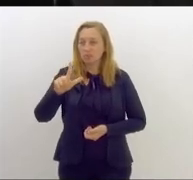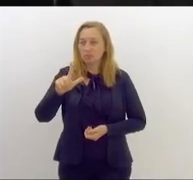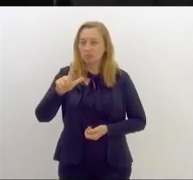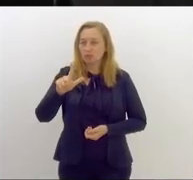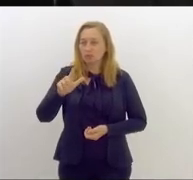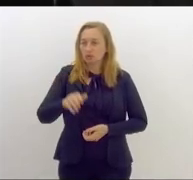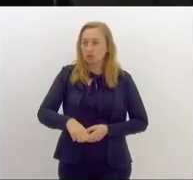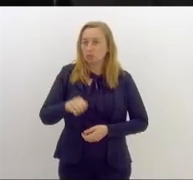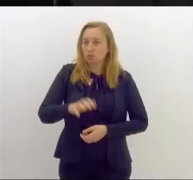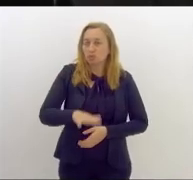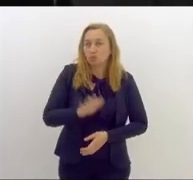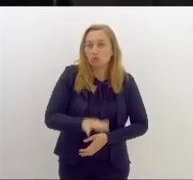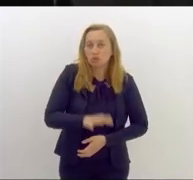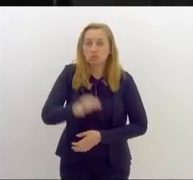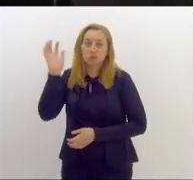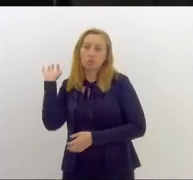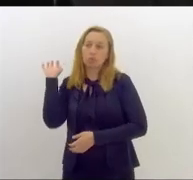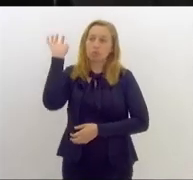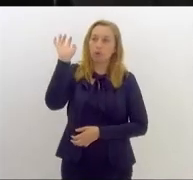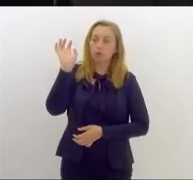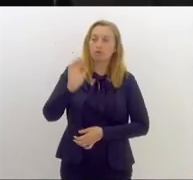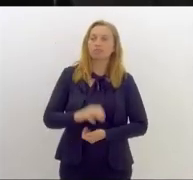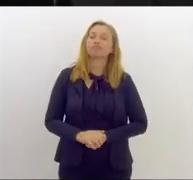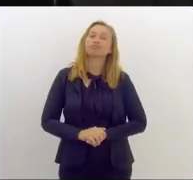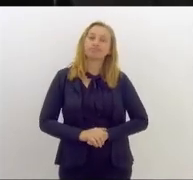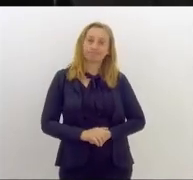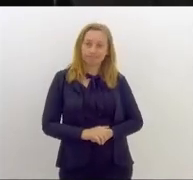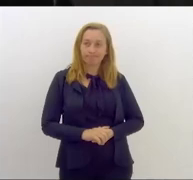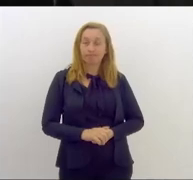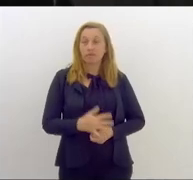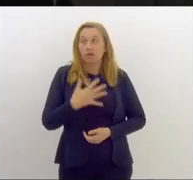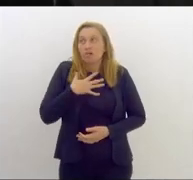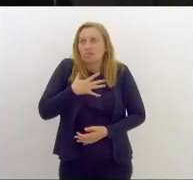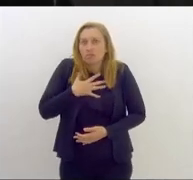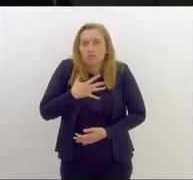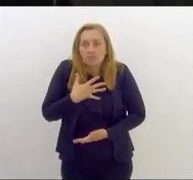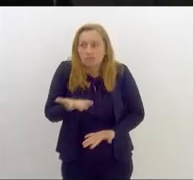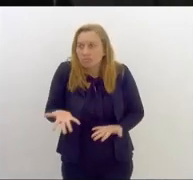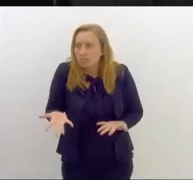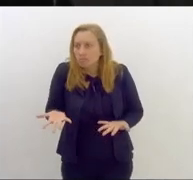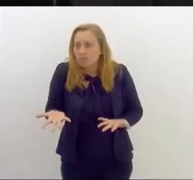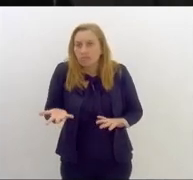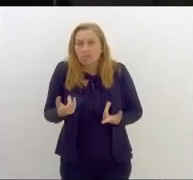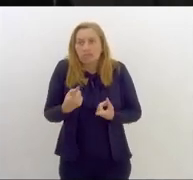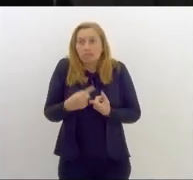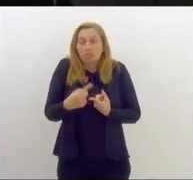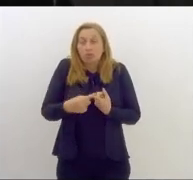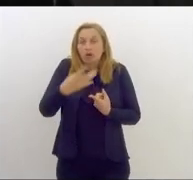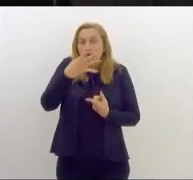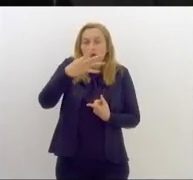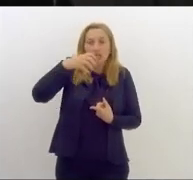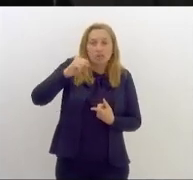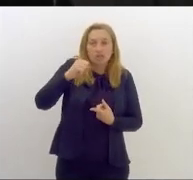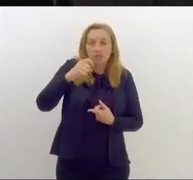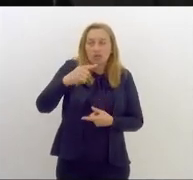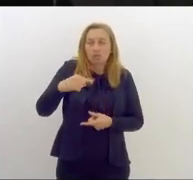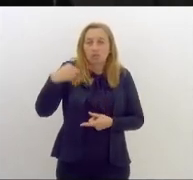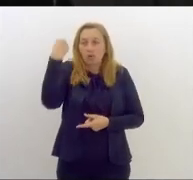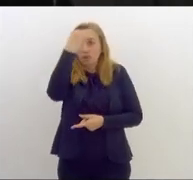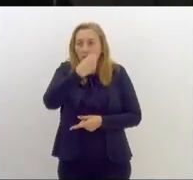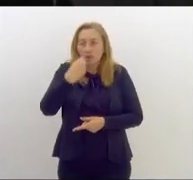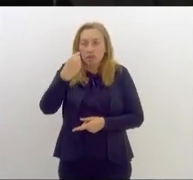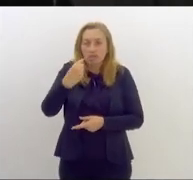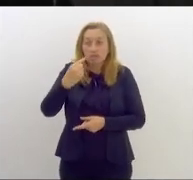popularmente conhecida e fiquei perplexo porque a 48 horas atrás